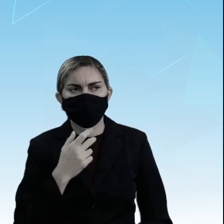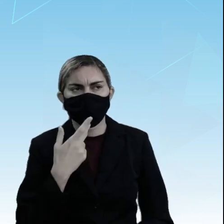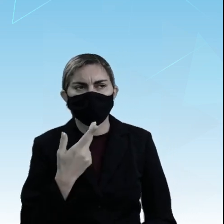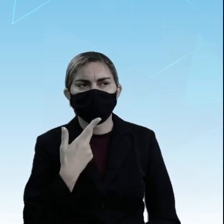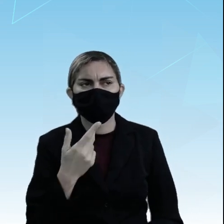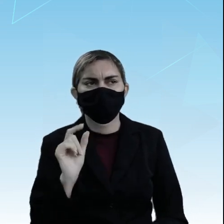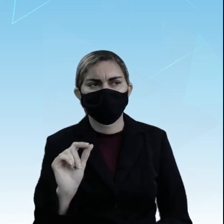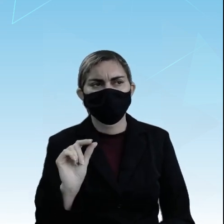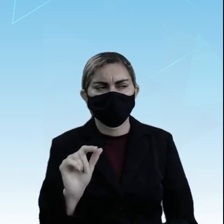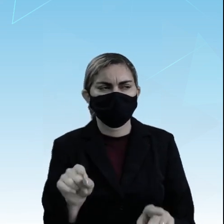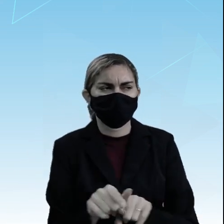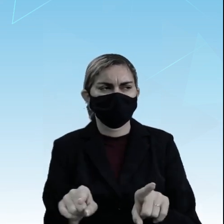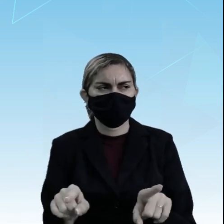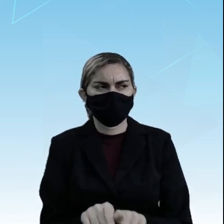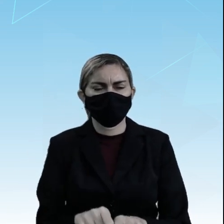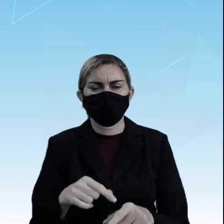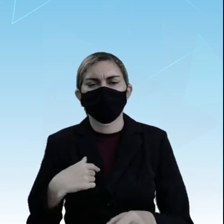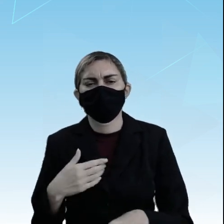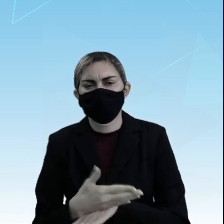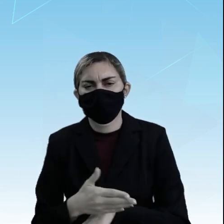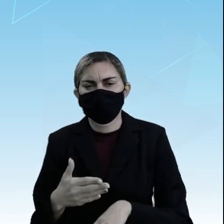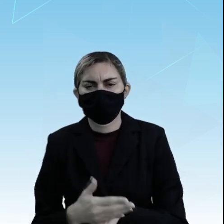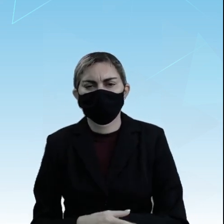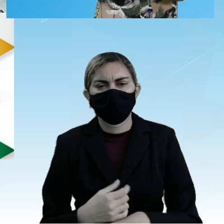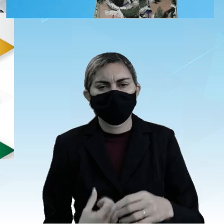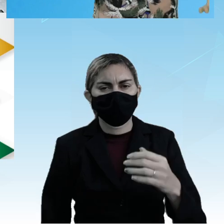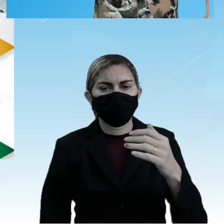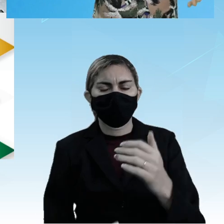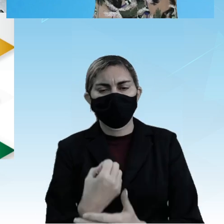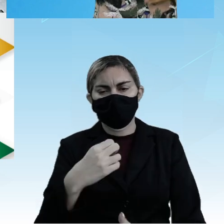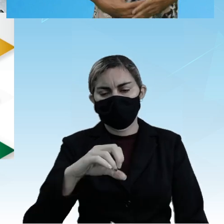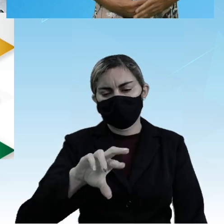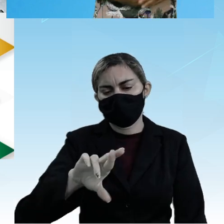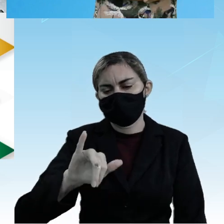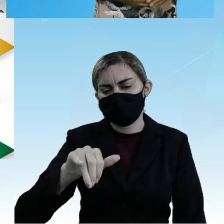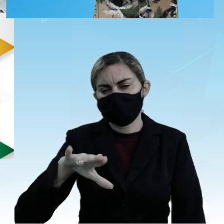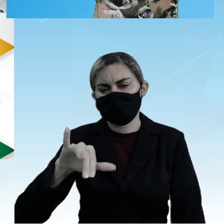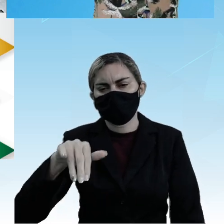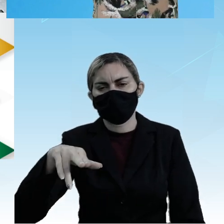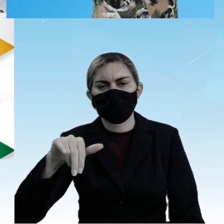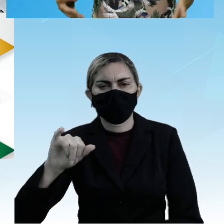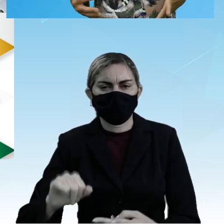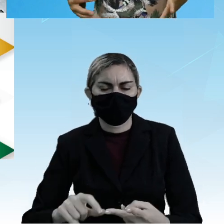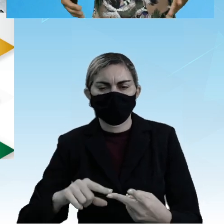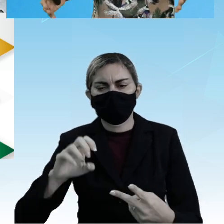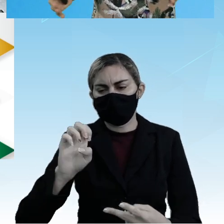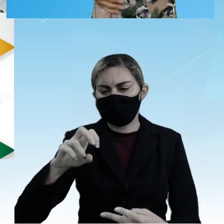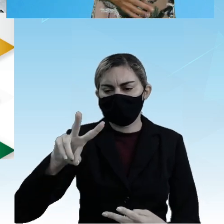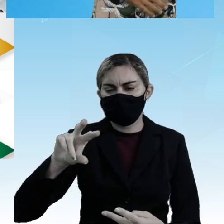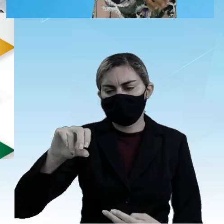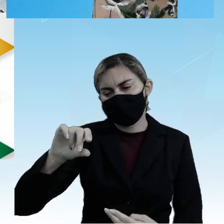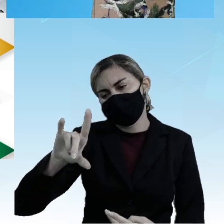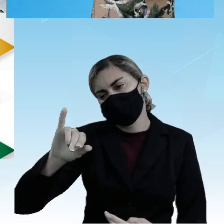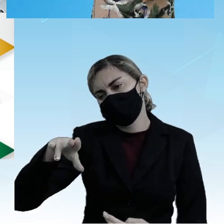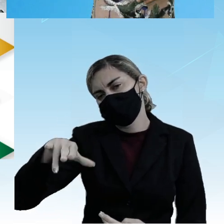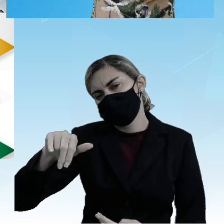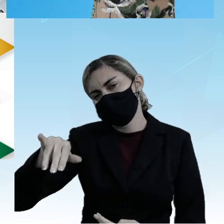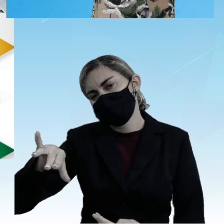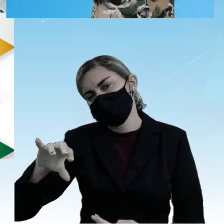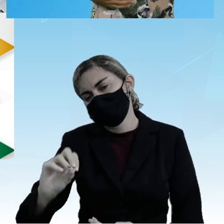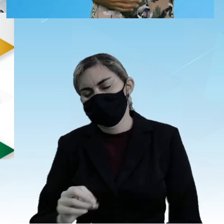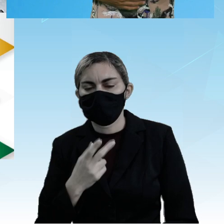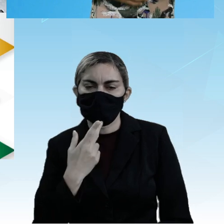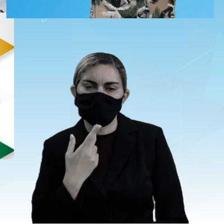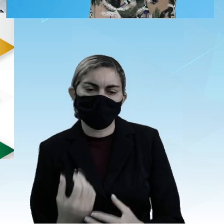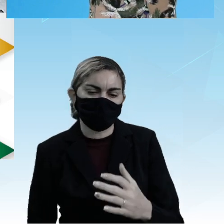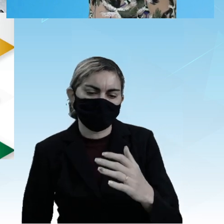agora também, entrar nessa questão do criacionismo e o evolucionismo, quando se fala da questão